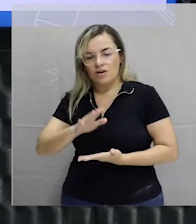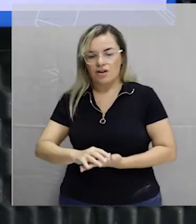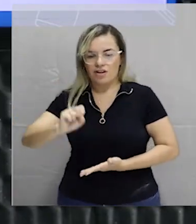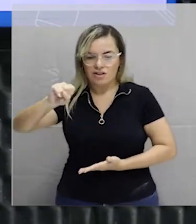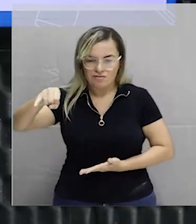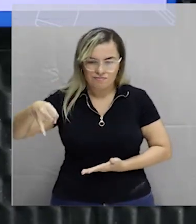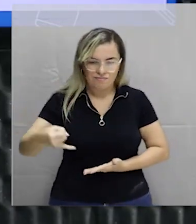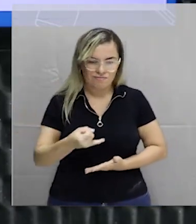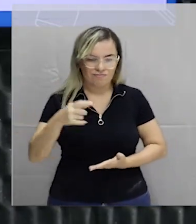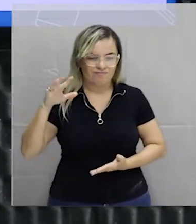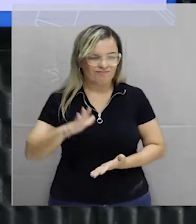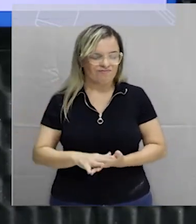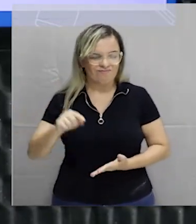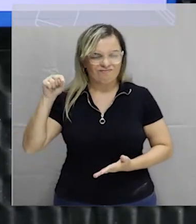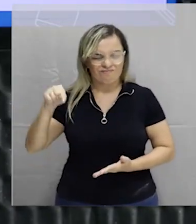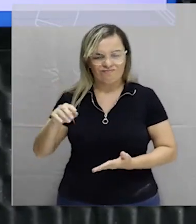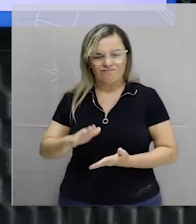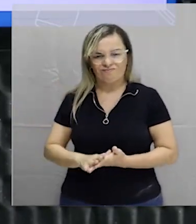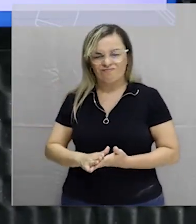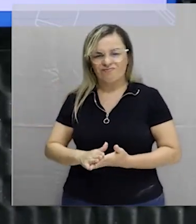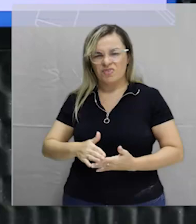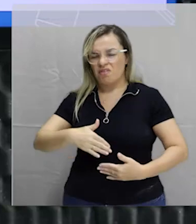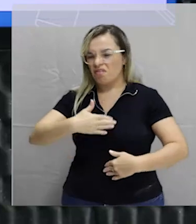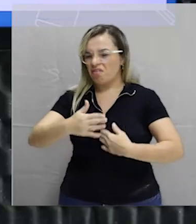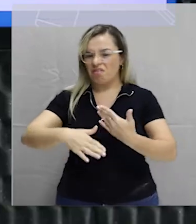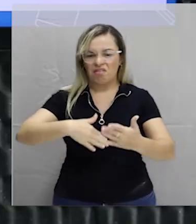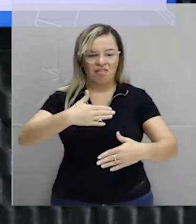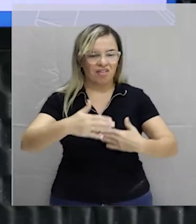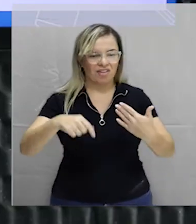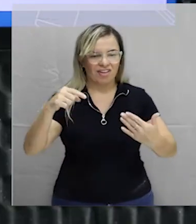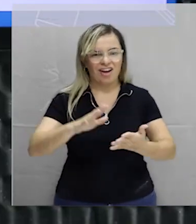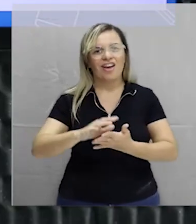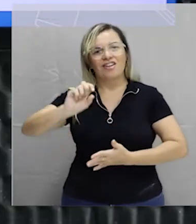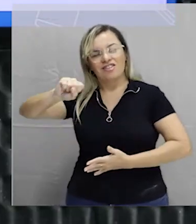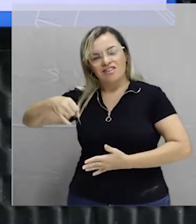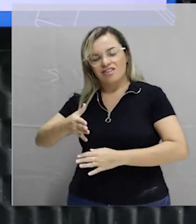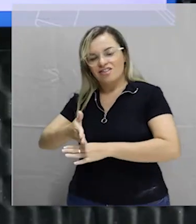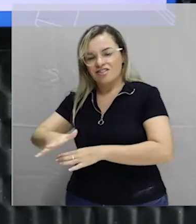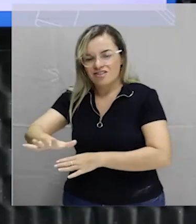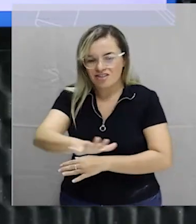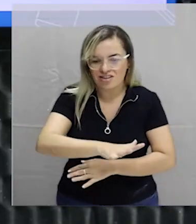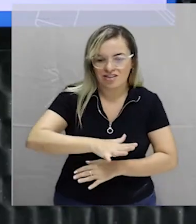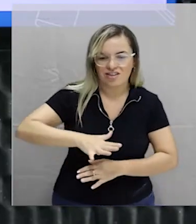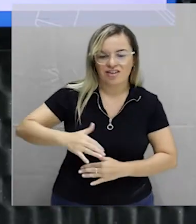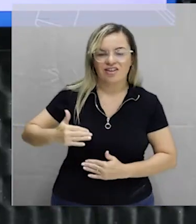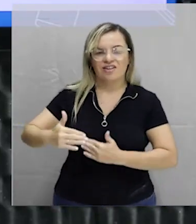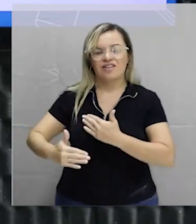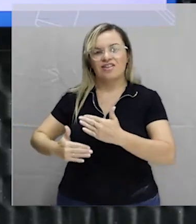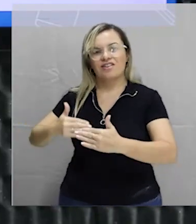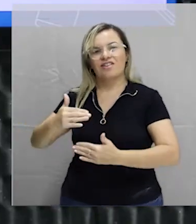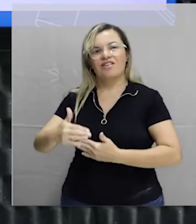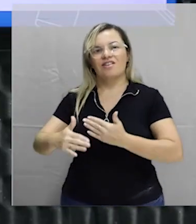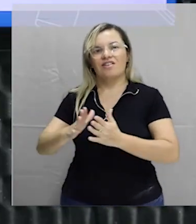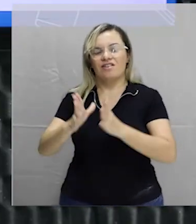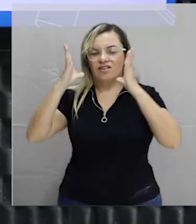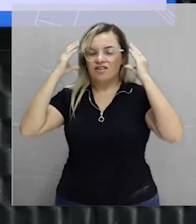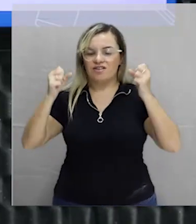conta do fim da União Ibérica, para poder prolongar expandir a